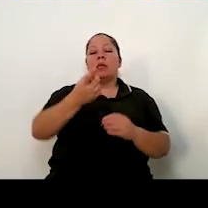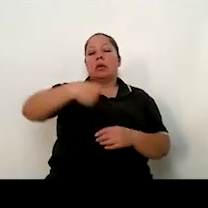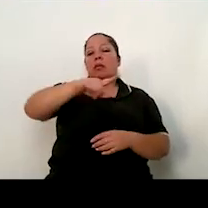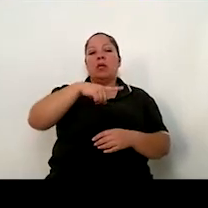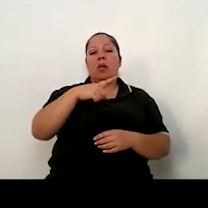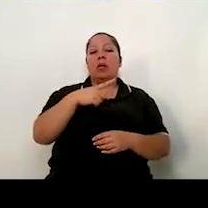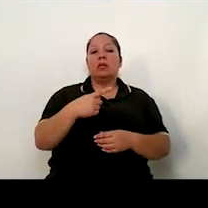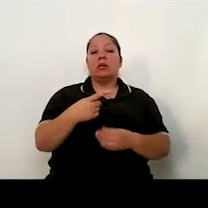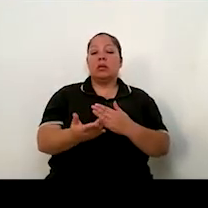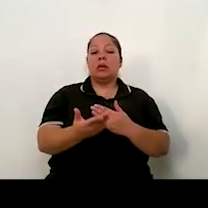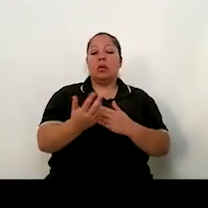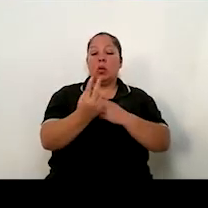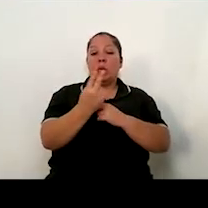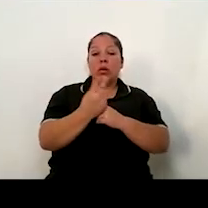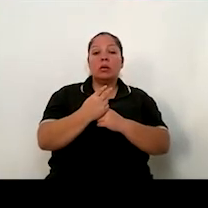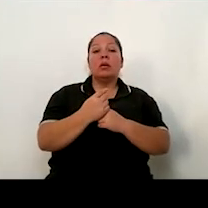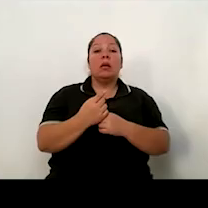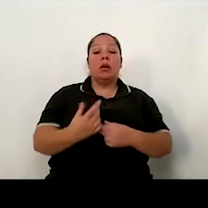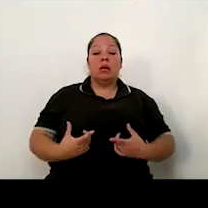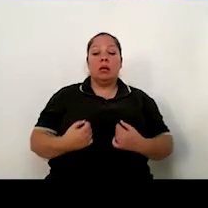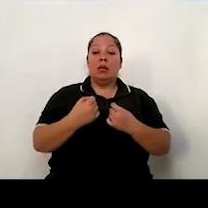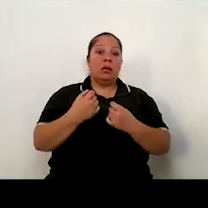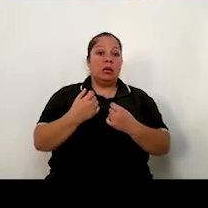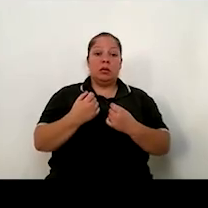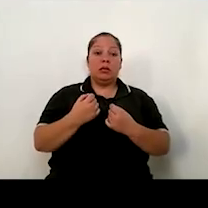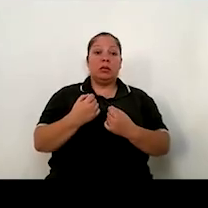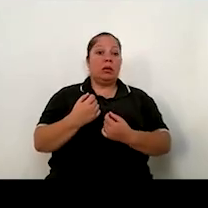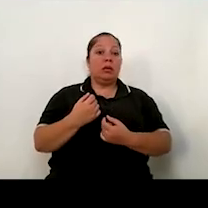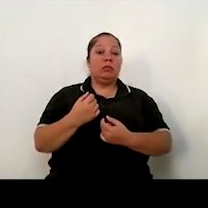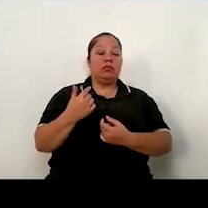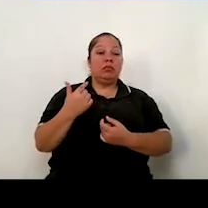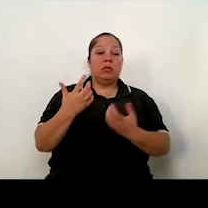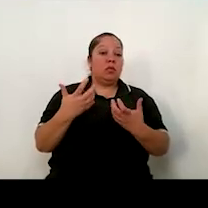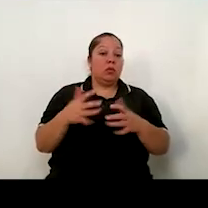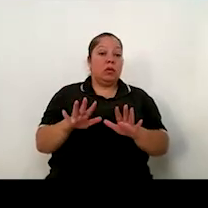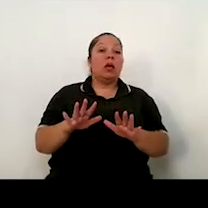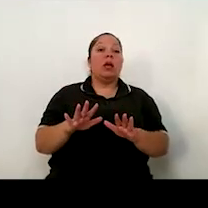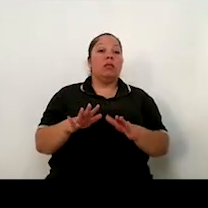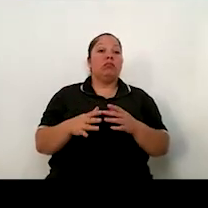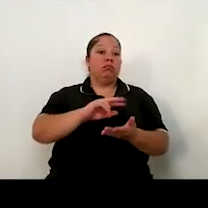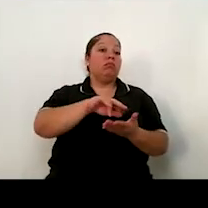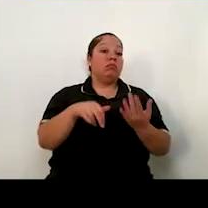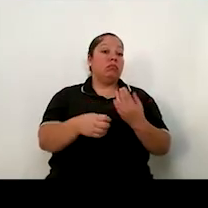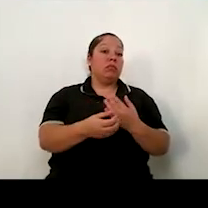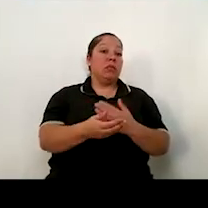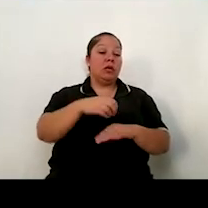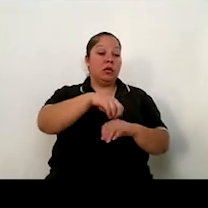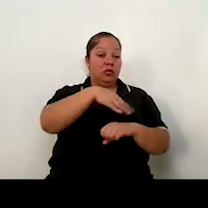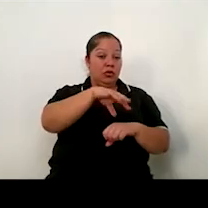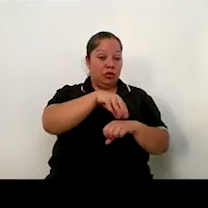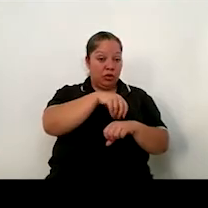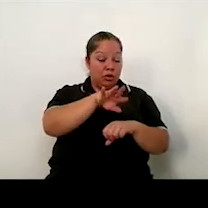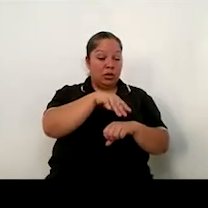Mas e o que que é prevenção secundária? E se o paciente já tiver uma doença, mesmo que ele não tenha sintomas, tá? Então, lembrando que o câncer